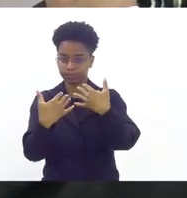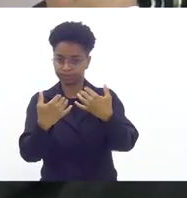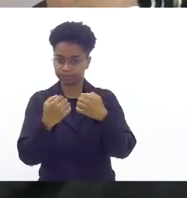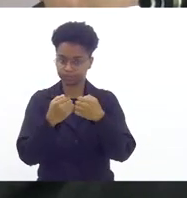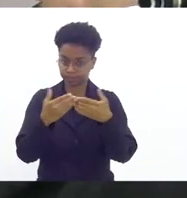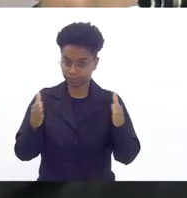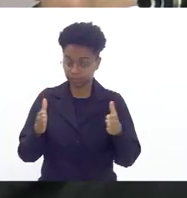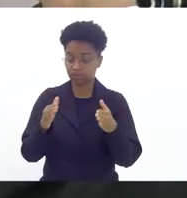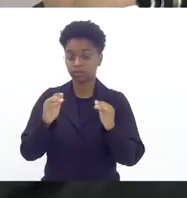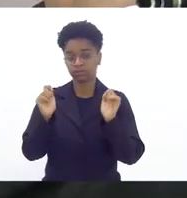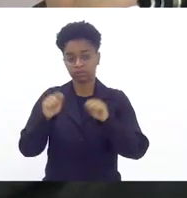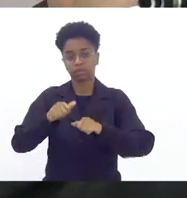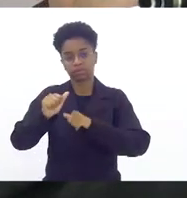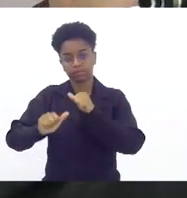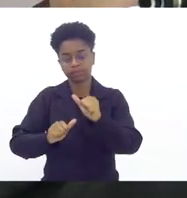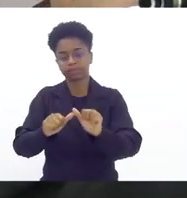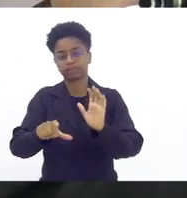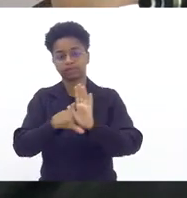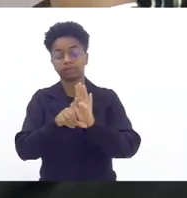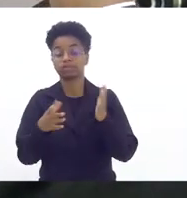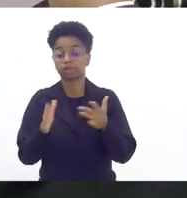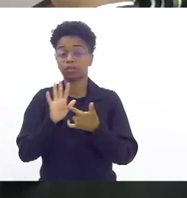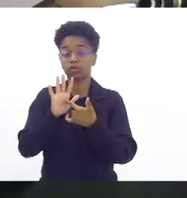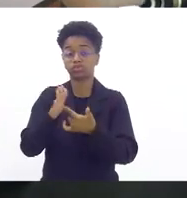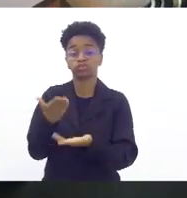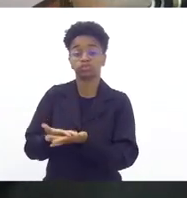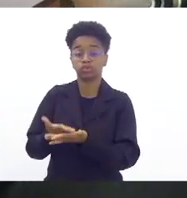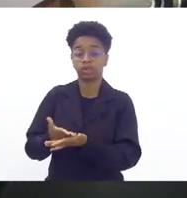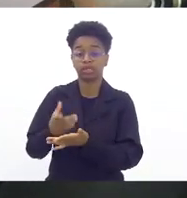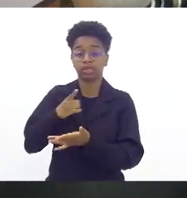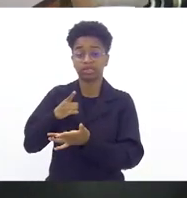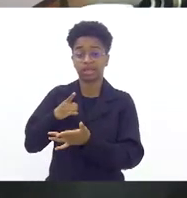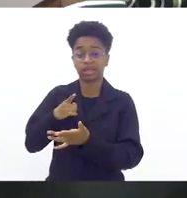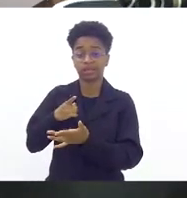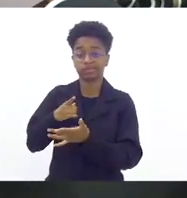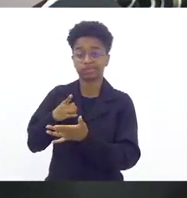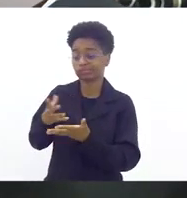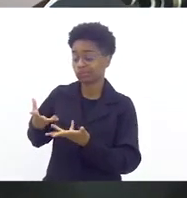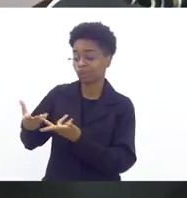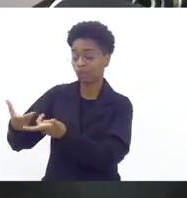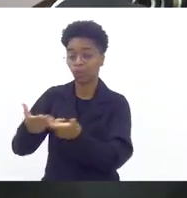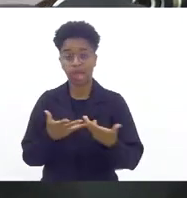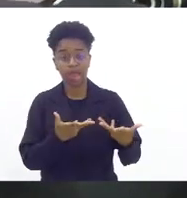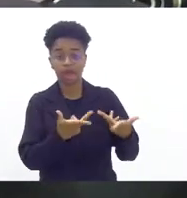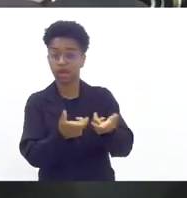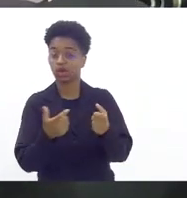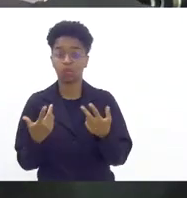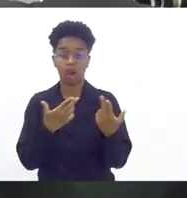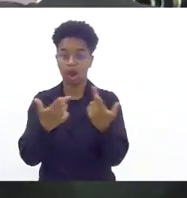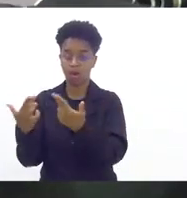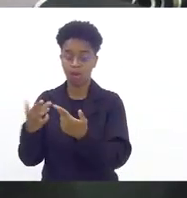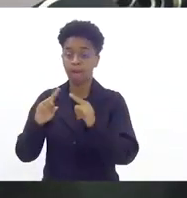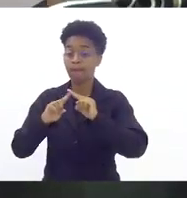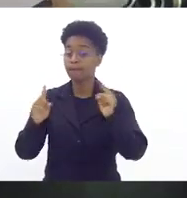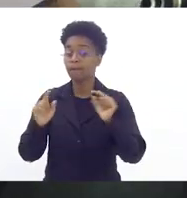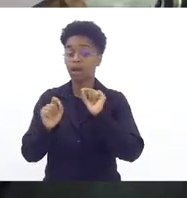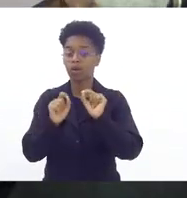foi apresentado um estudo que os estudantes cotistas tinham o mesmo desempenho dos não cotistas com uma vantagem. O nível